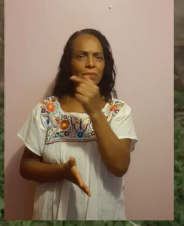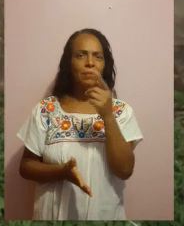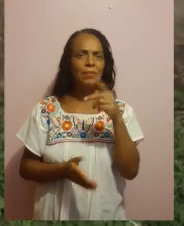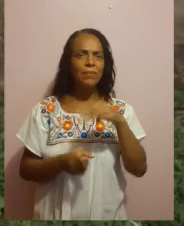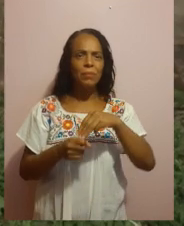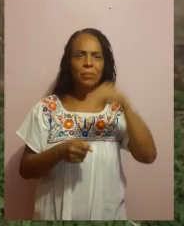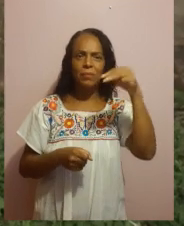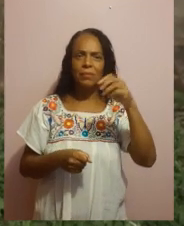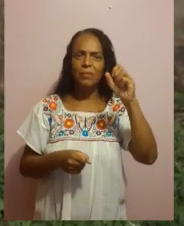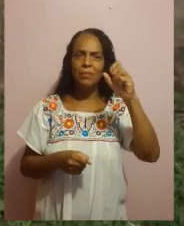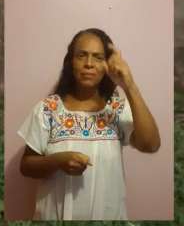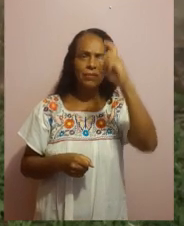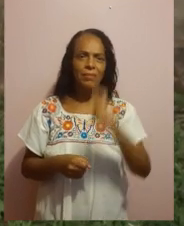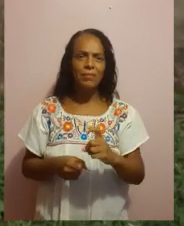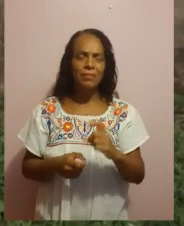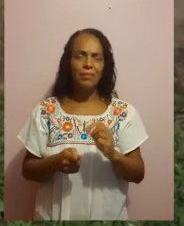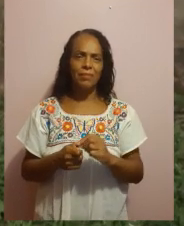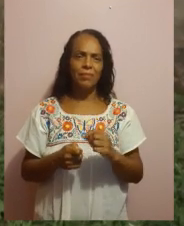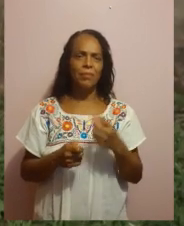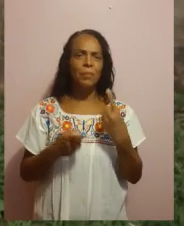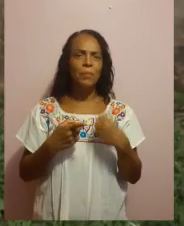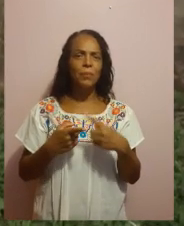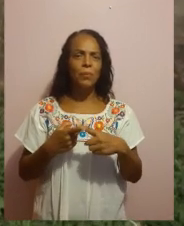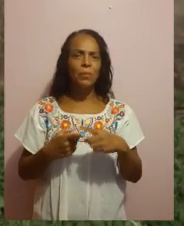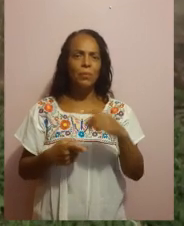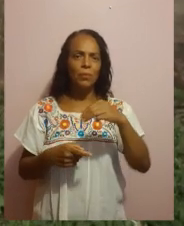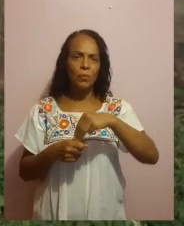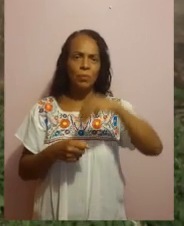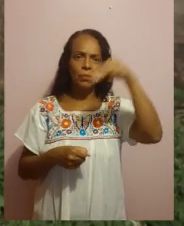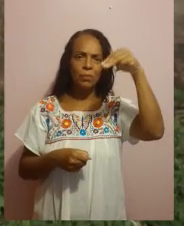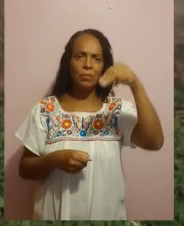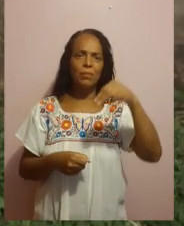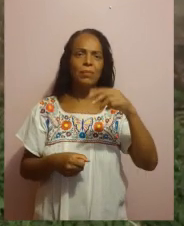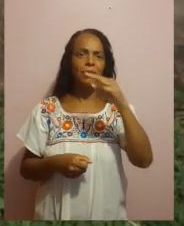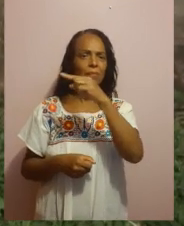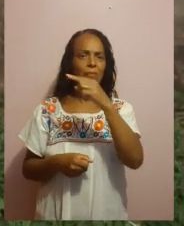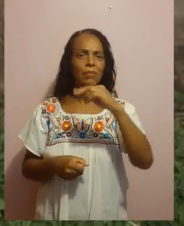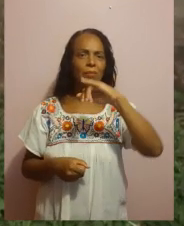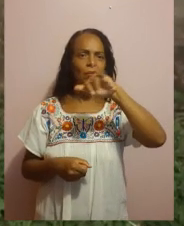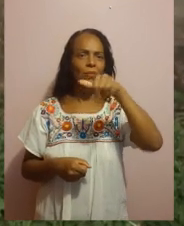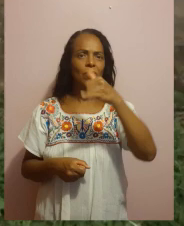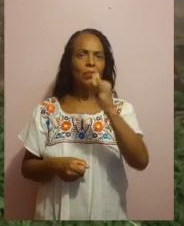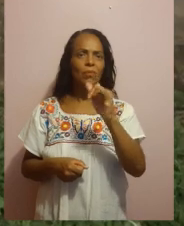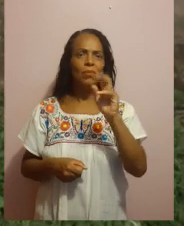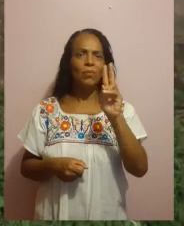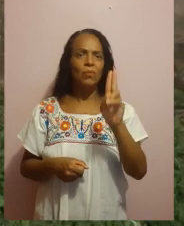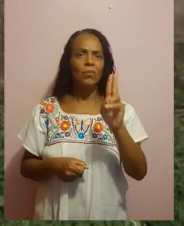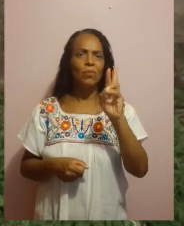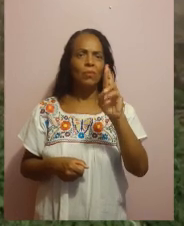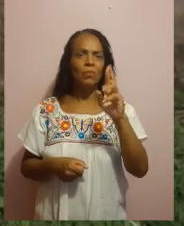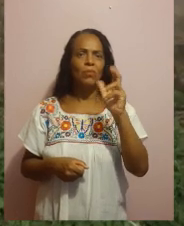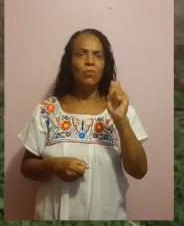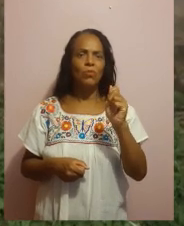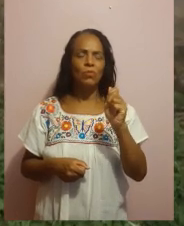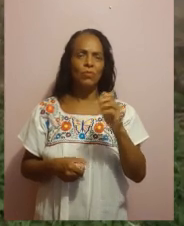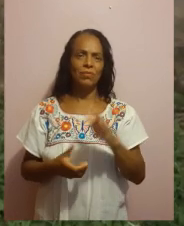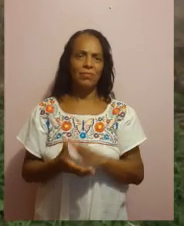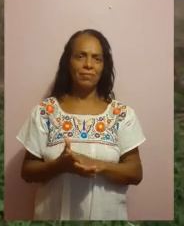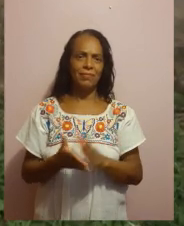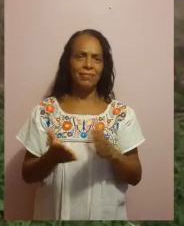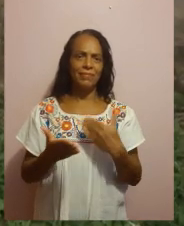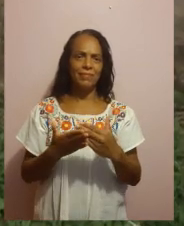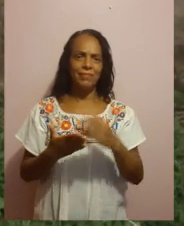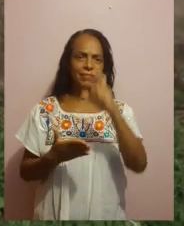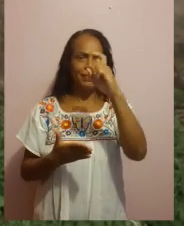e compreendido para todos nós que ele é jura e nós